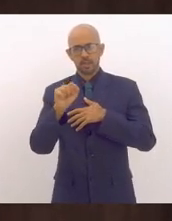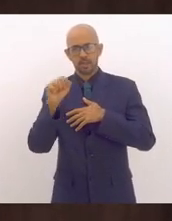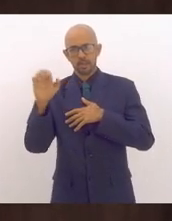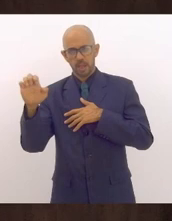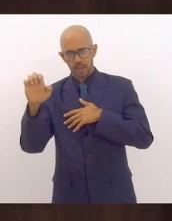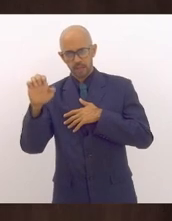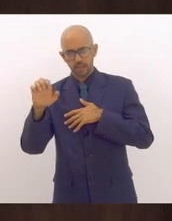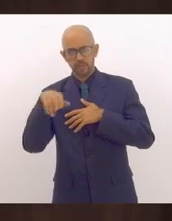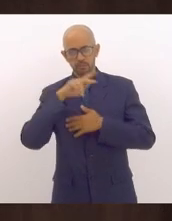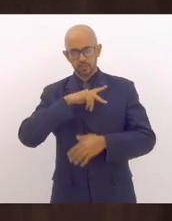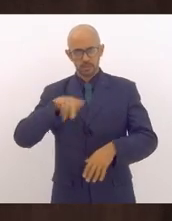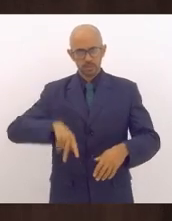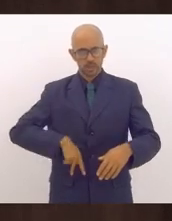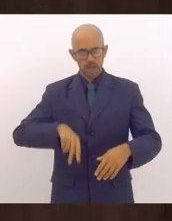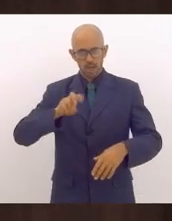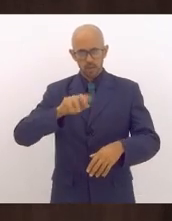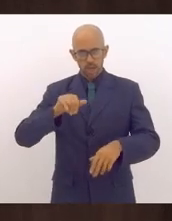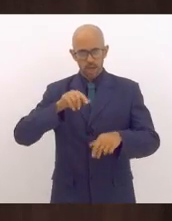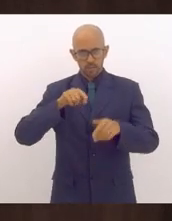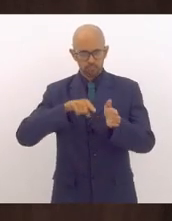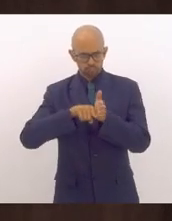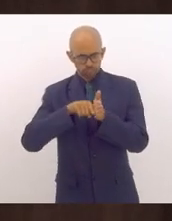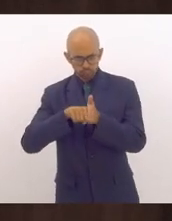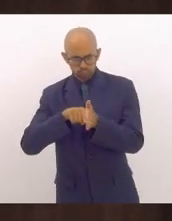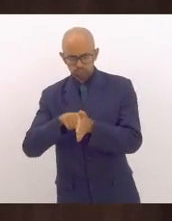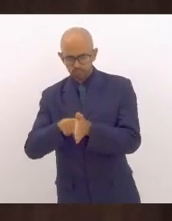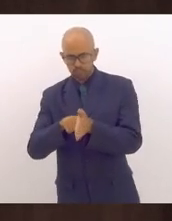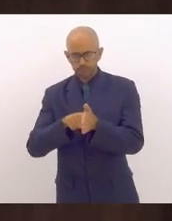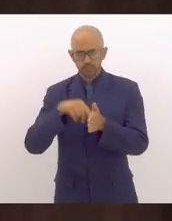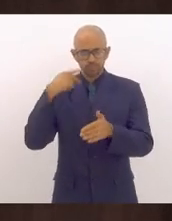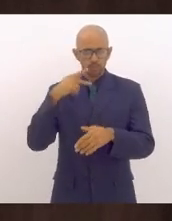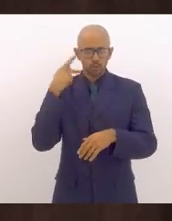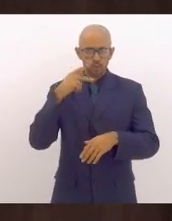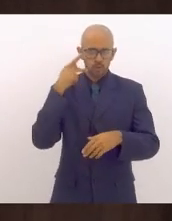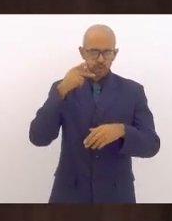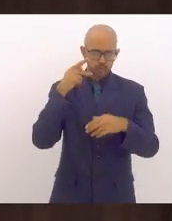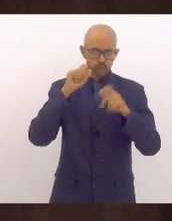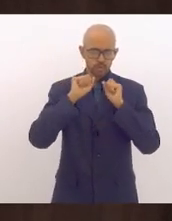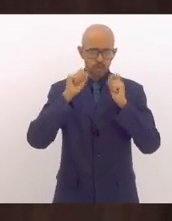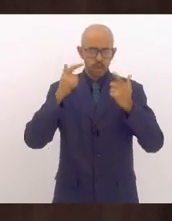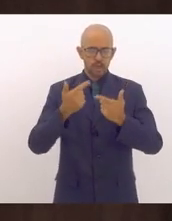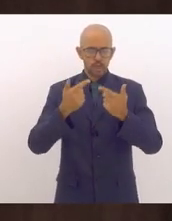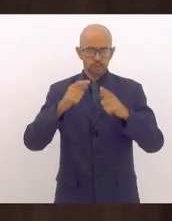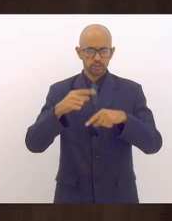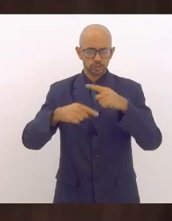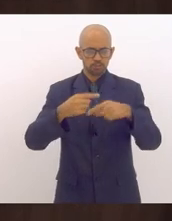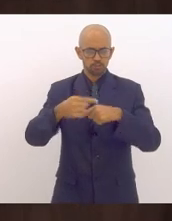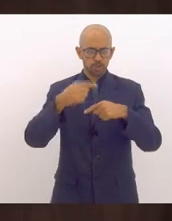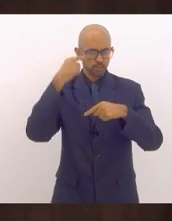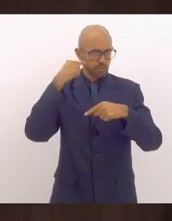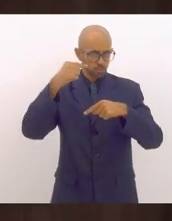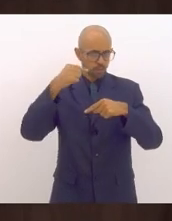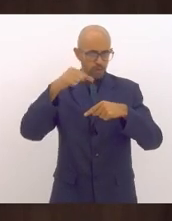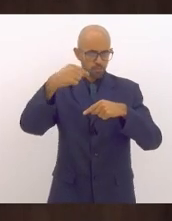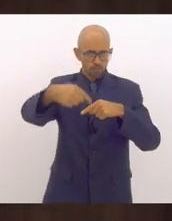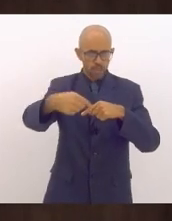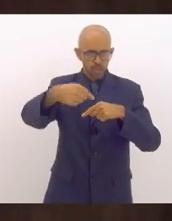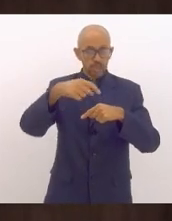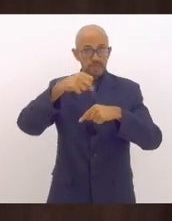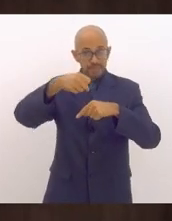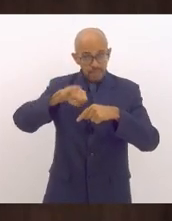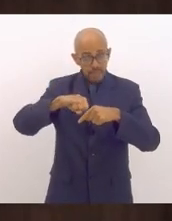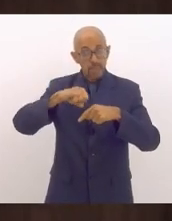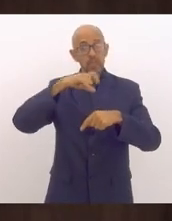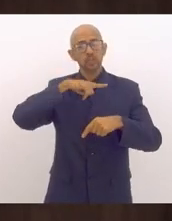o presidente vai fazer a consulta à Procuradoria da Casa e, na próxima semana, se